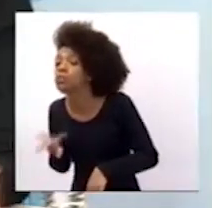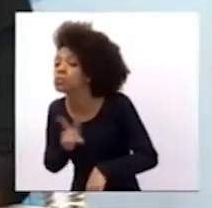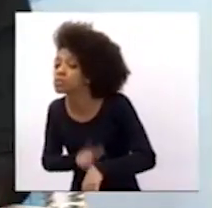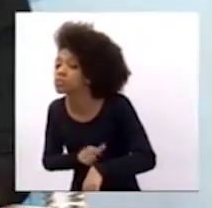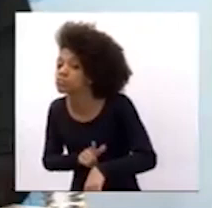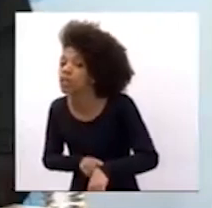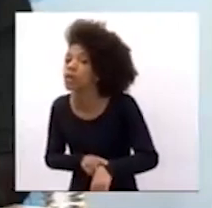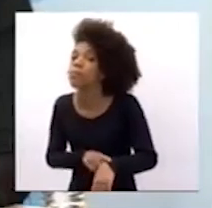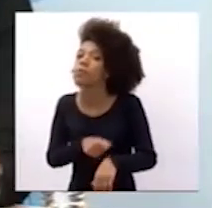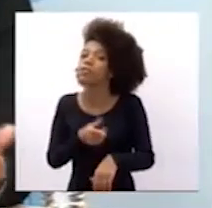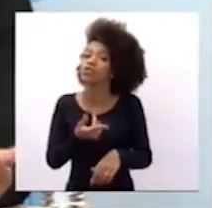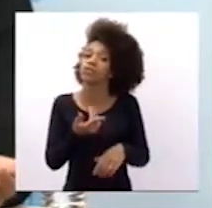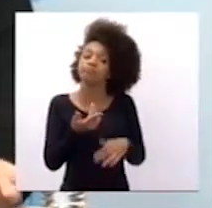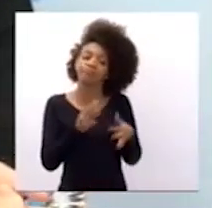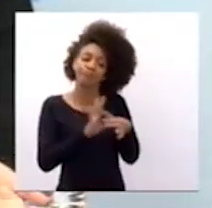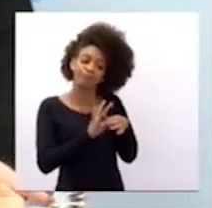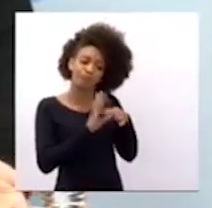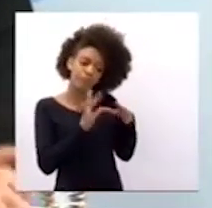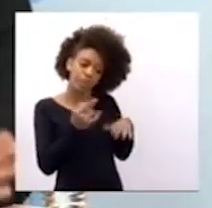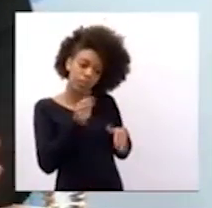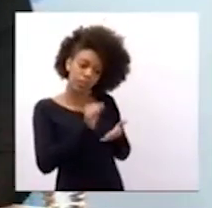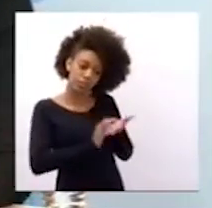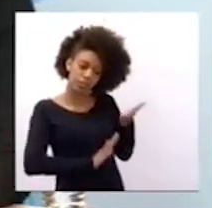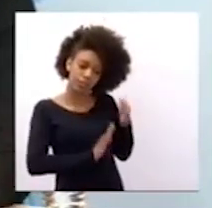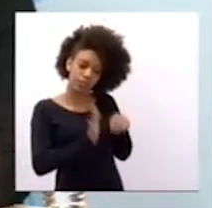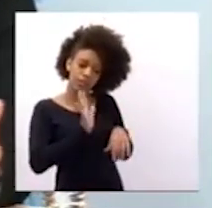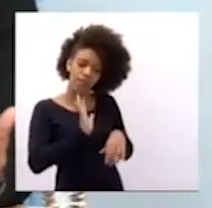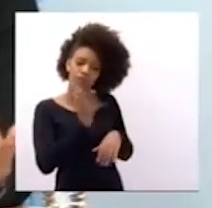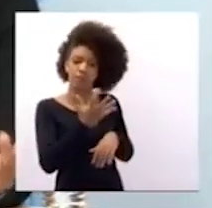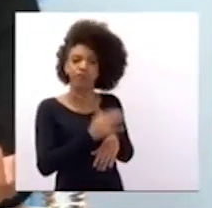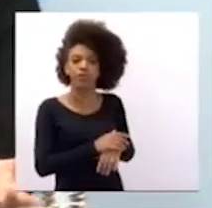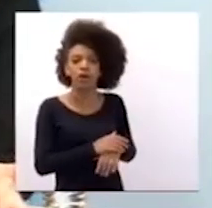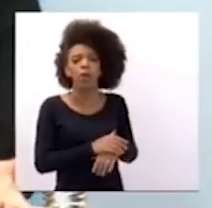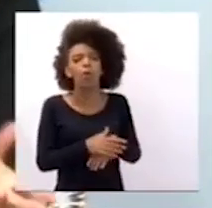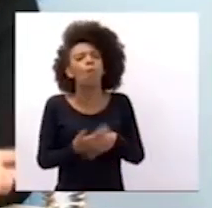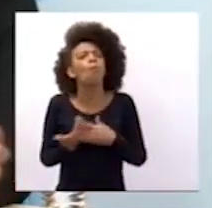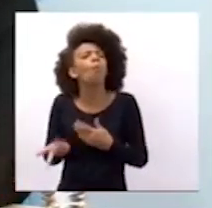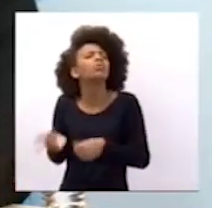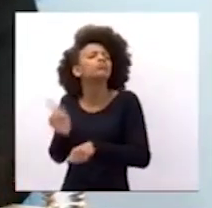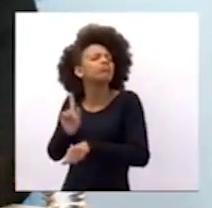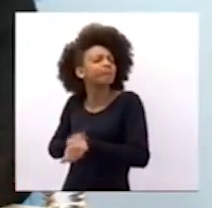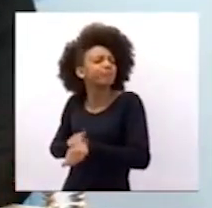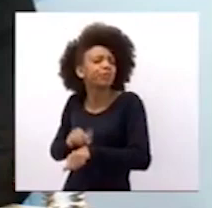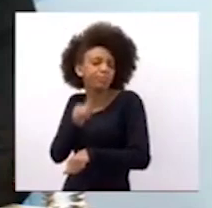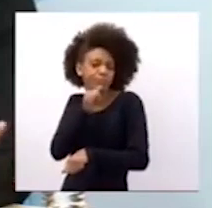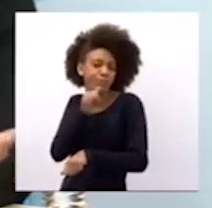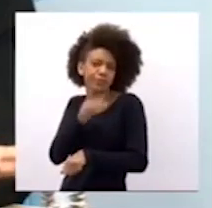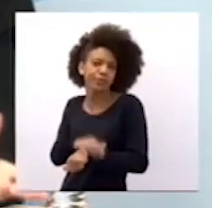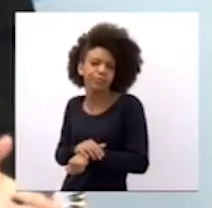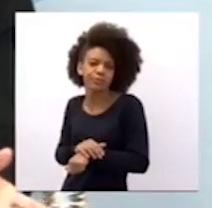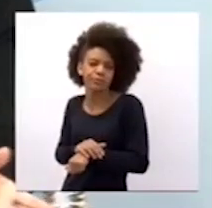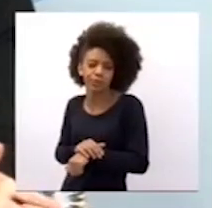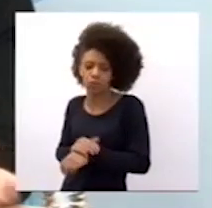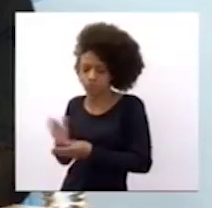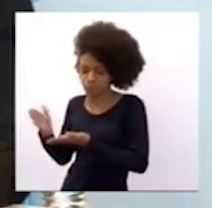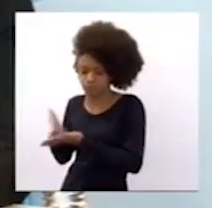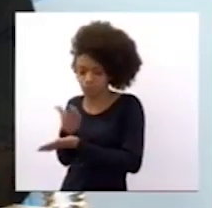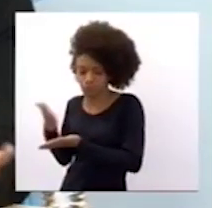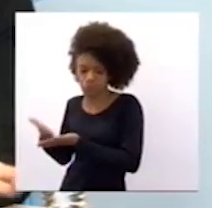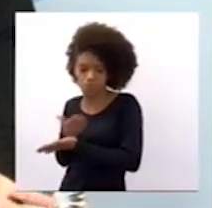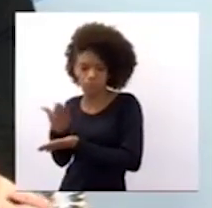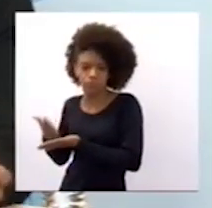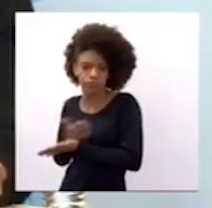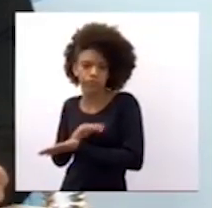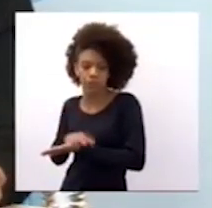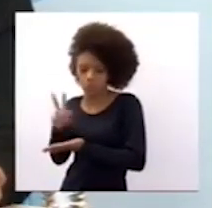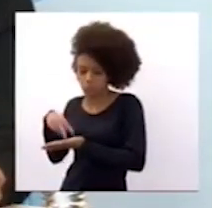vou permitir que o meu aluno exerça essa atividade? Quanto tempo ele vai ficar, por exemplo, no canto da leitura, né,